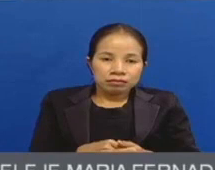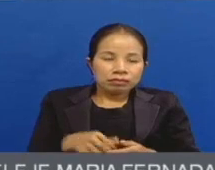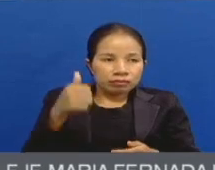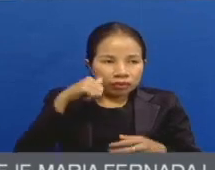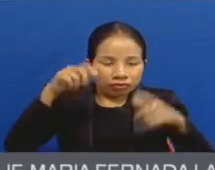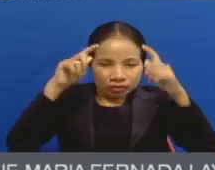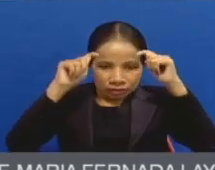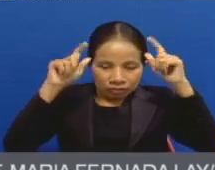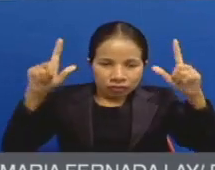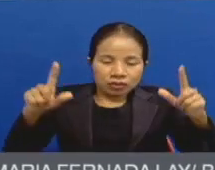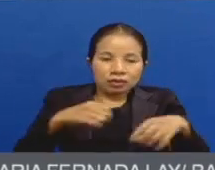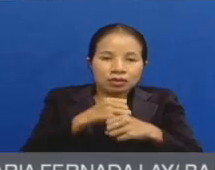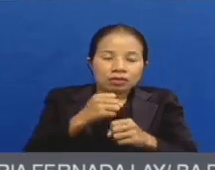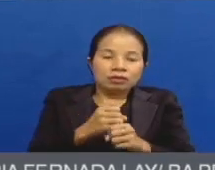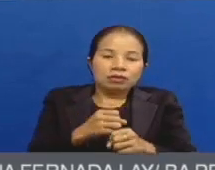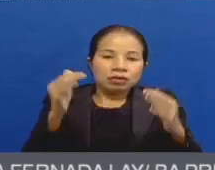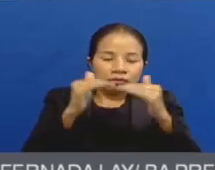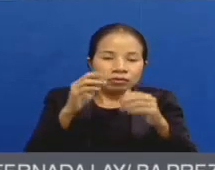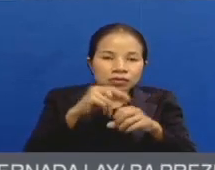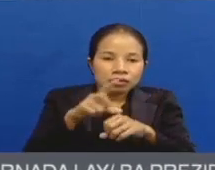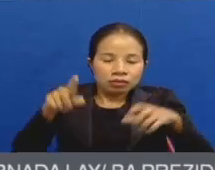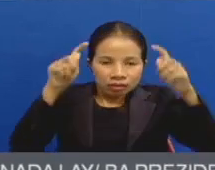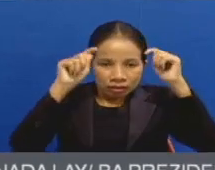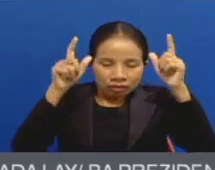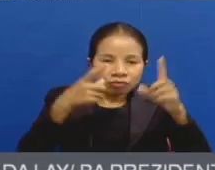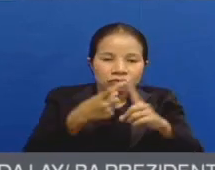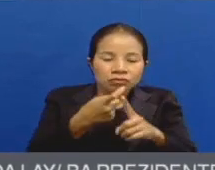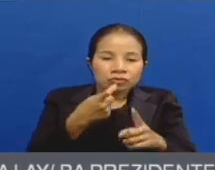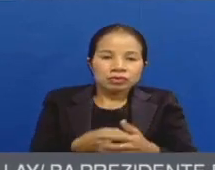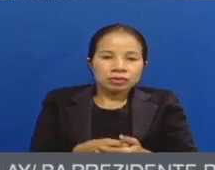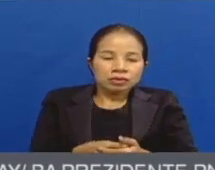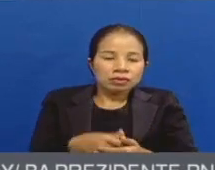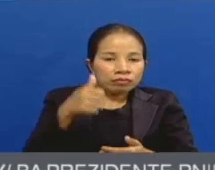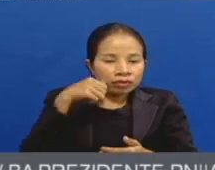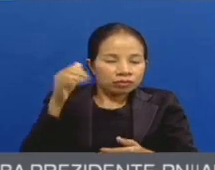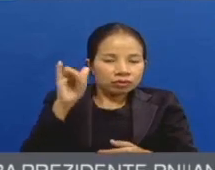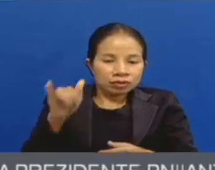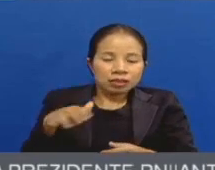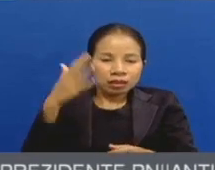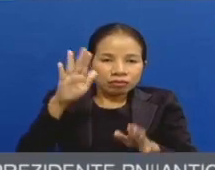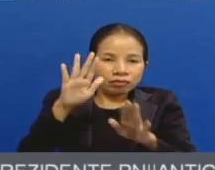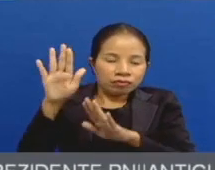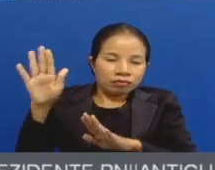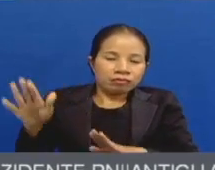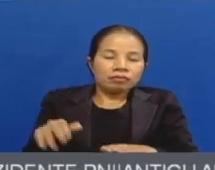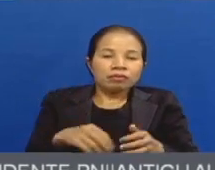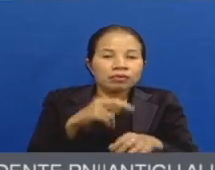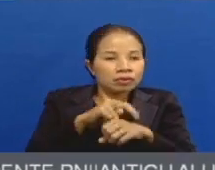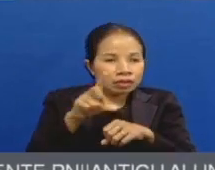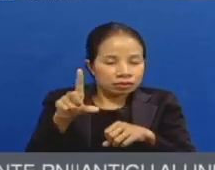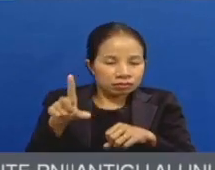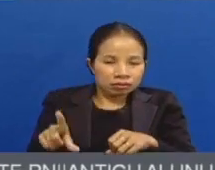ninia nebe produce a Congresso Nacional Timor Leste mai husilian inan feton sernian husi area rurais mai to ia nivel